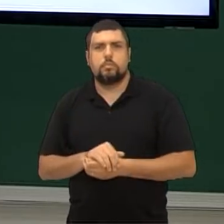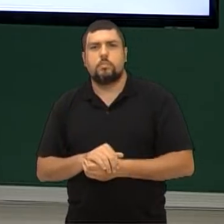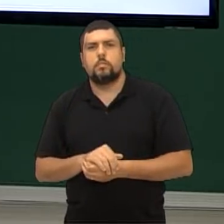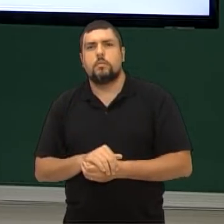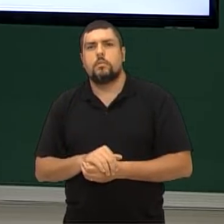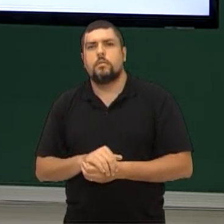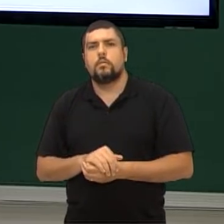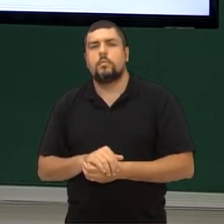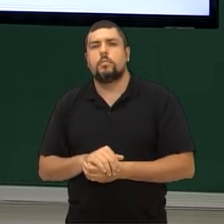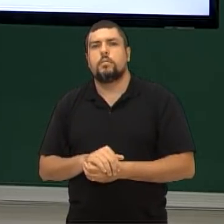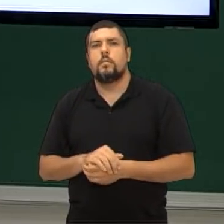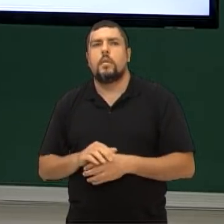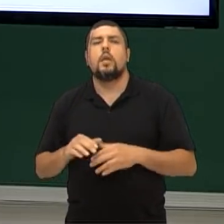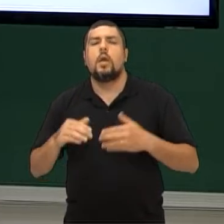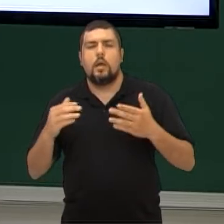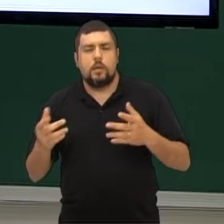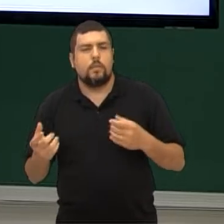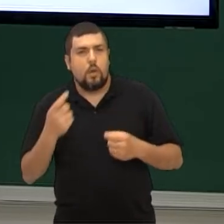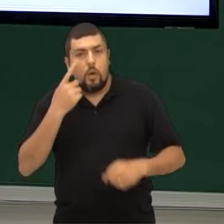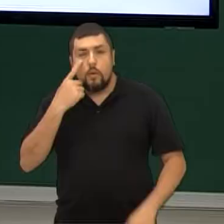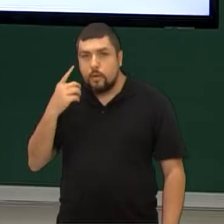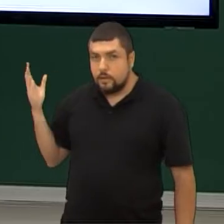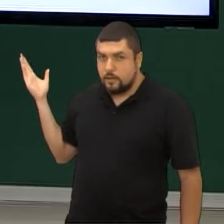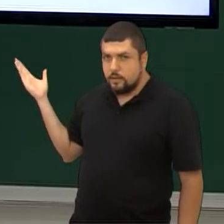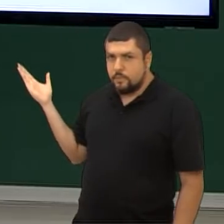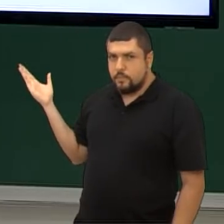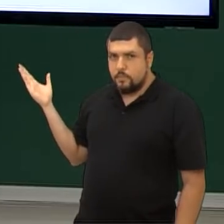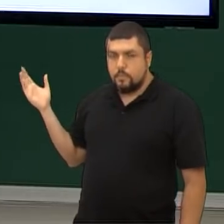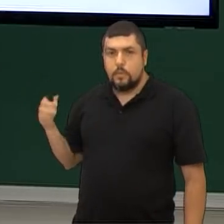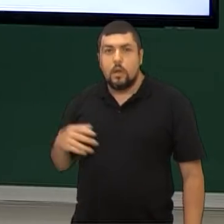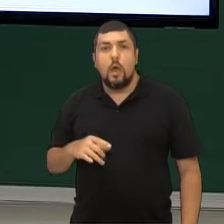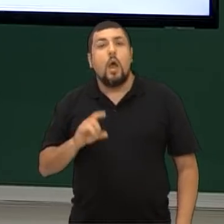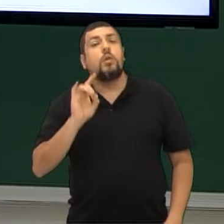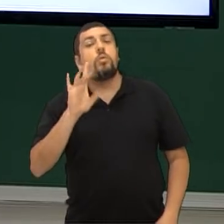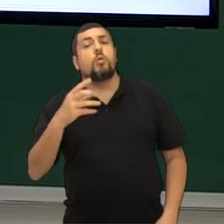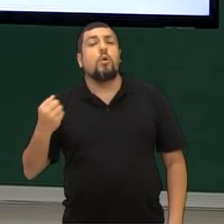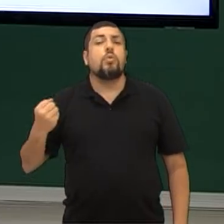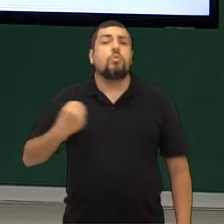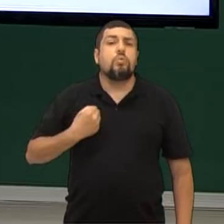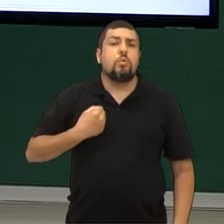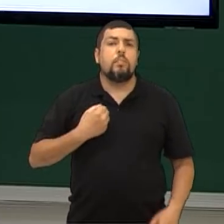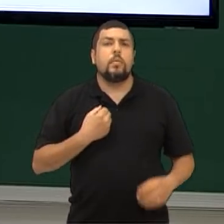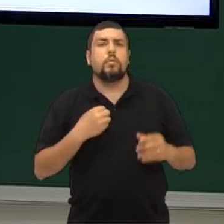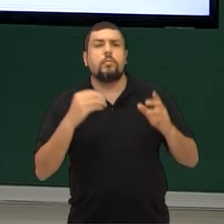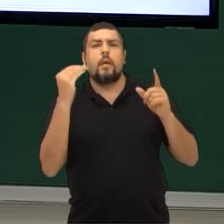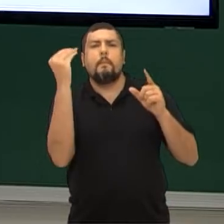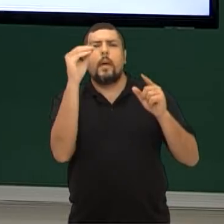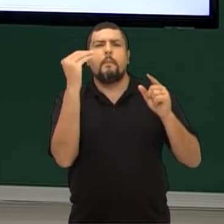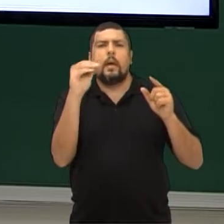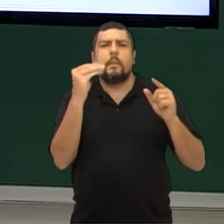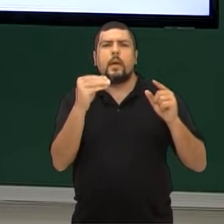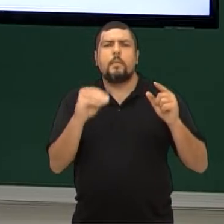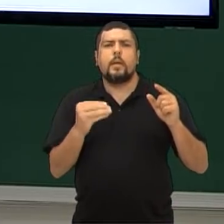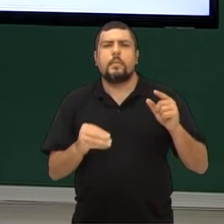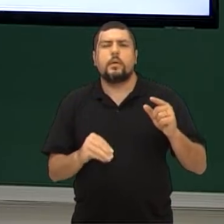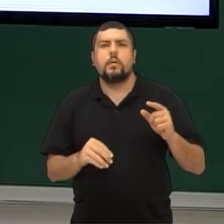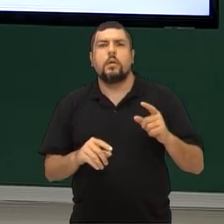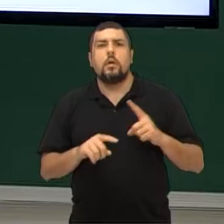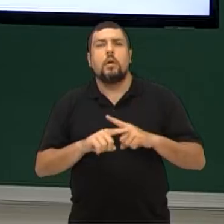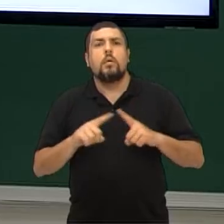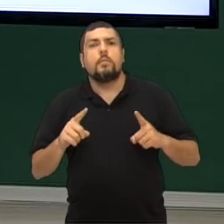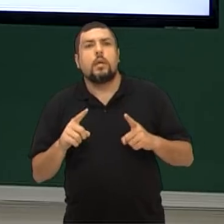voltar, nessa tabela, a princípio são só números jogados, a gente não consegue ter dimensão da quantidade,